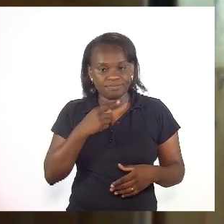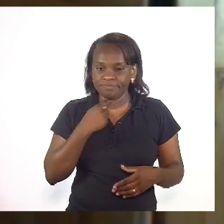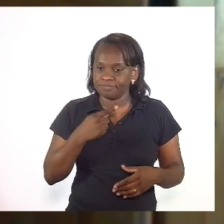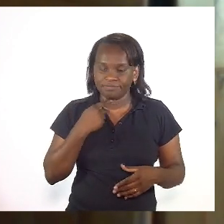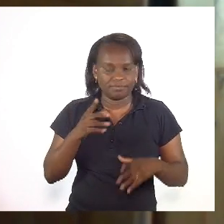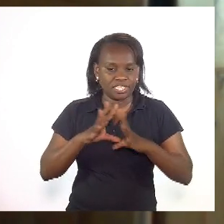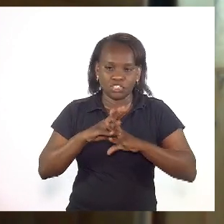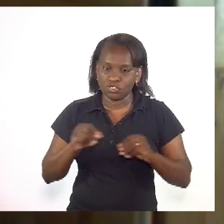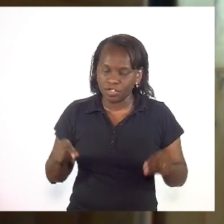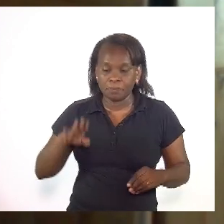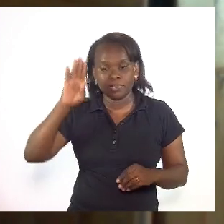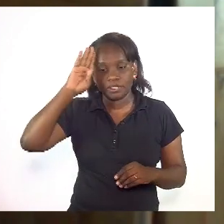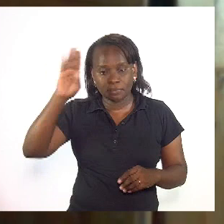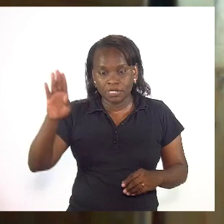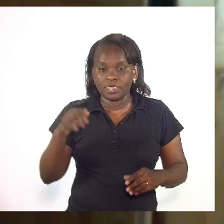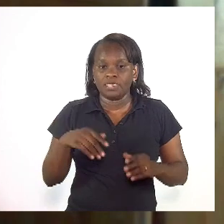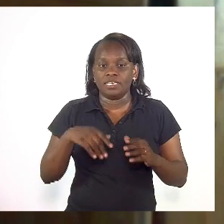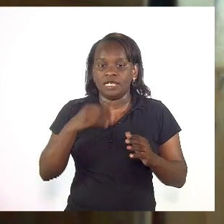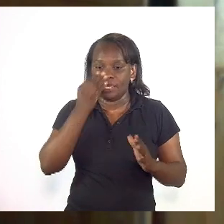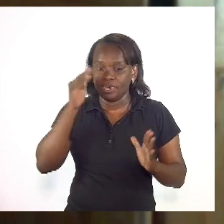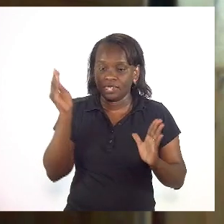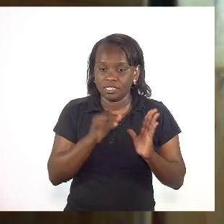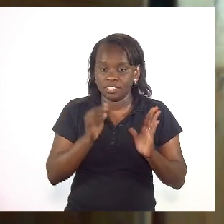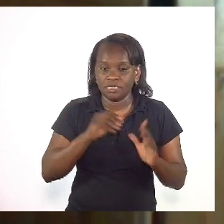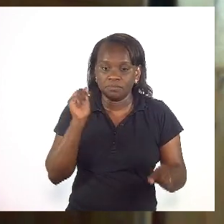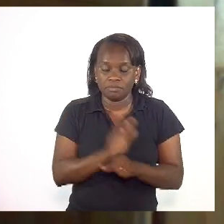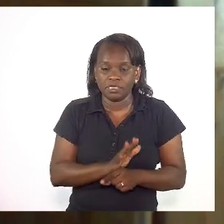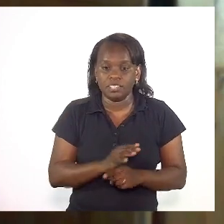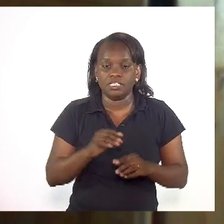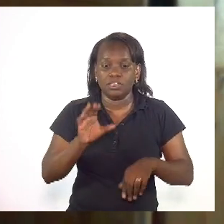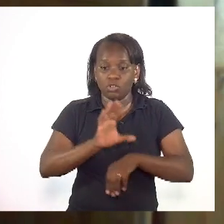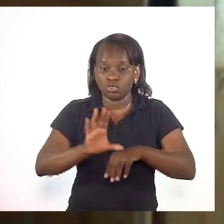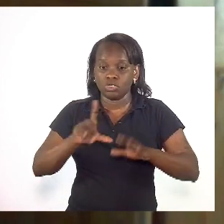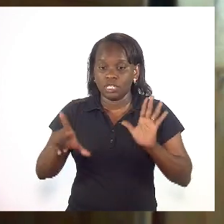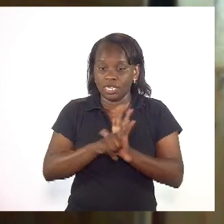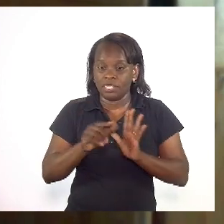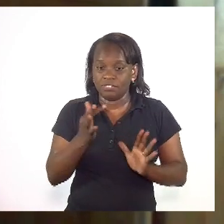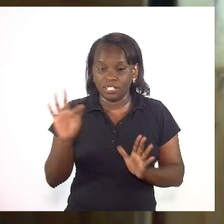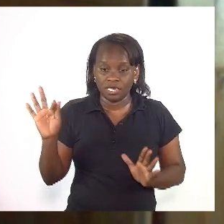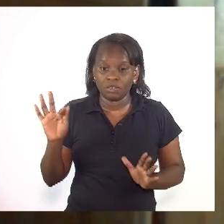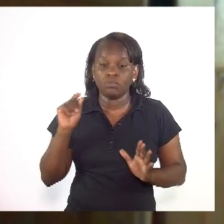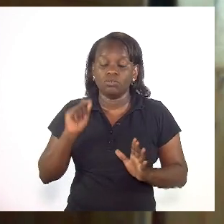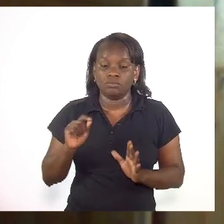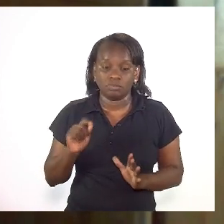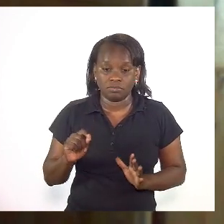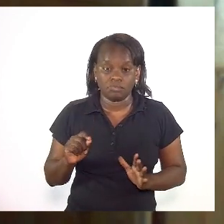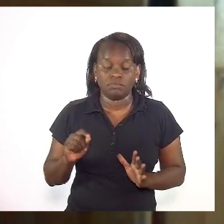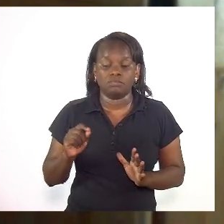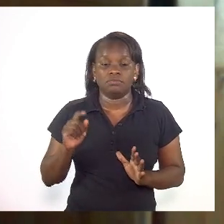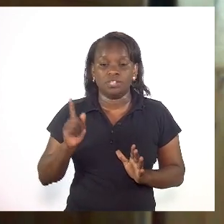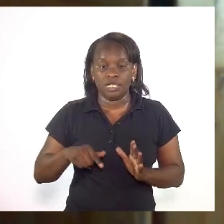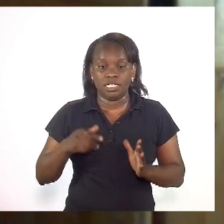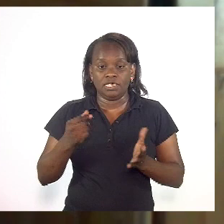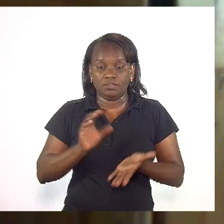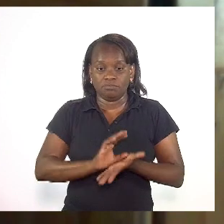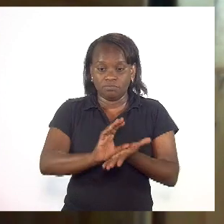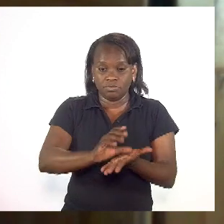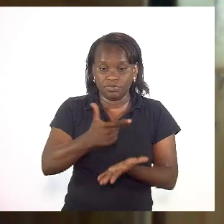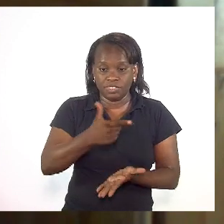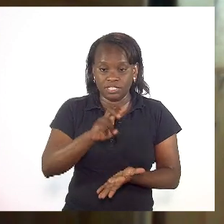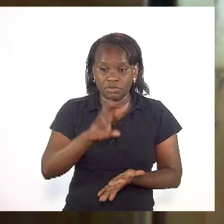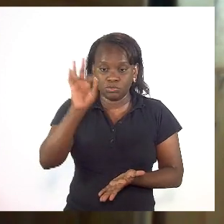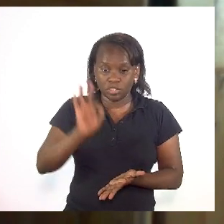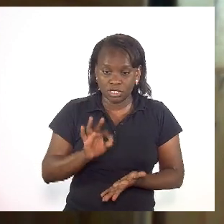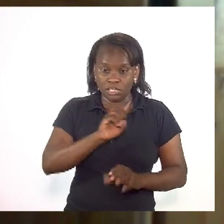principalmente as de descumprimento à Constituição Federal, no que tange a aplicação de 25%